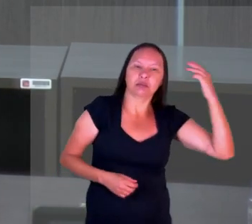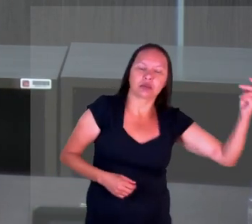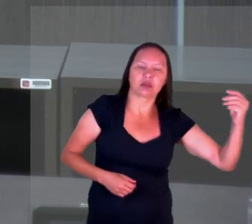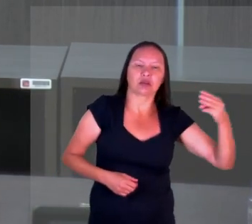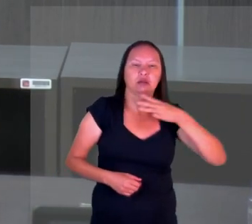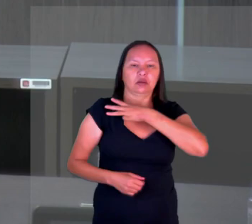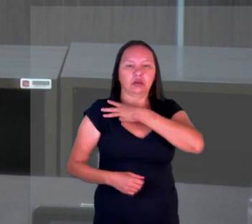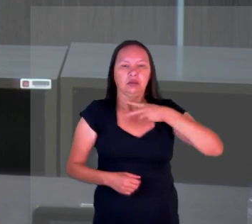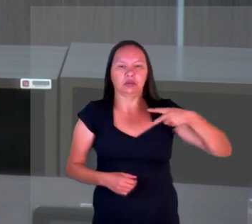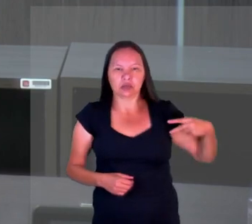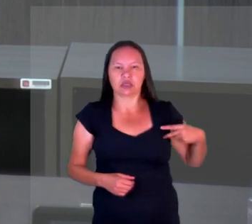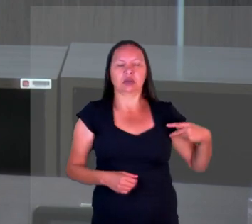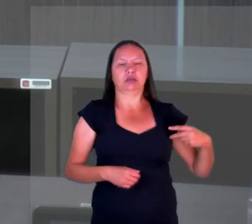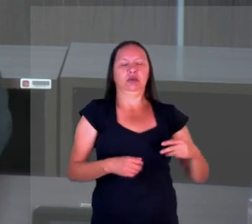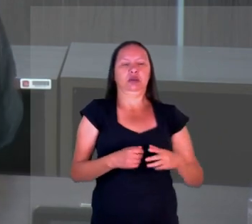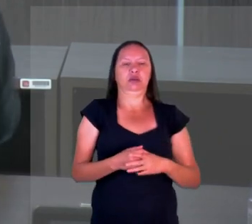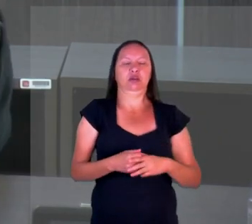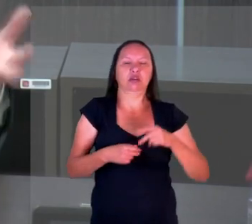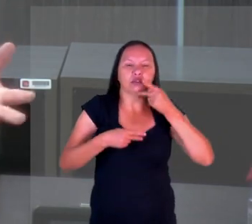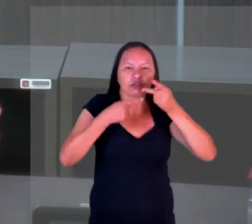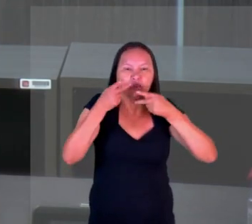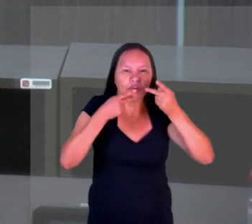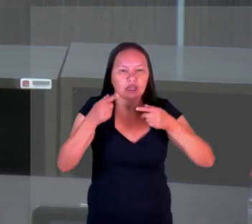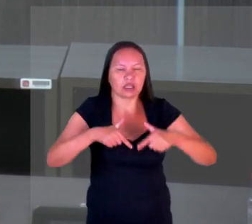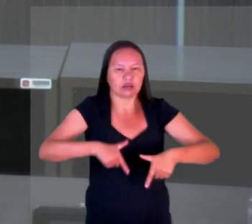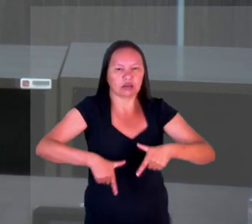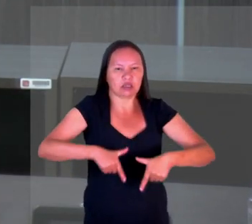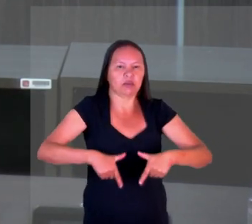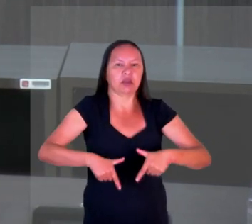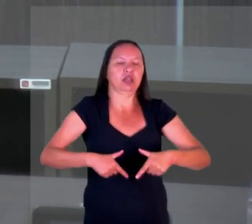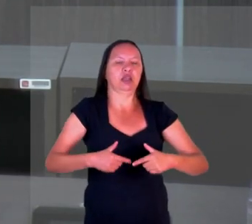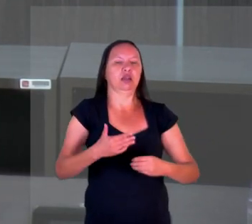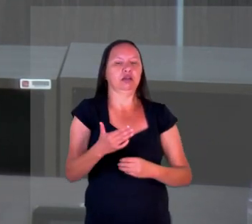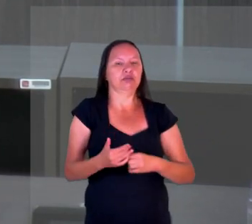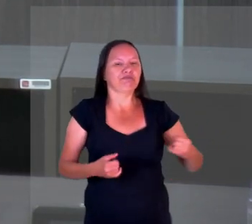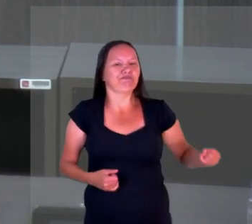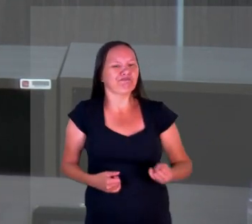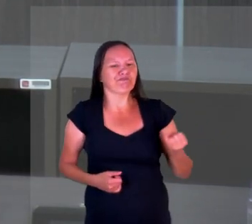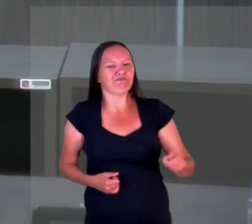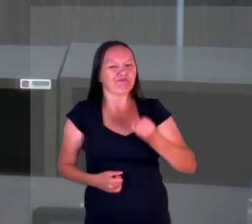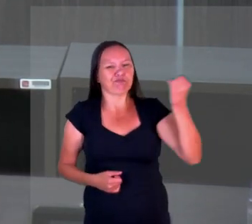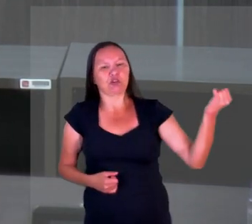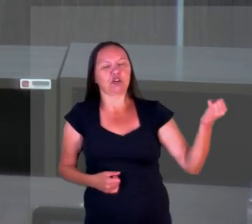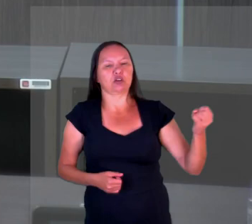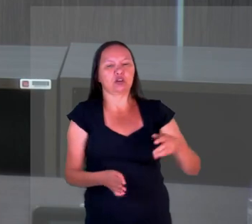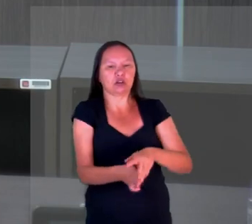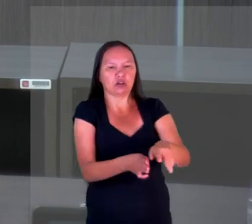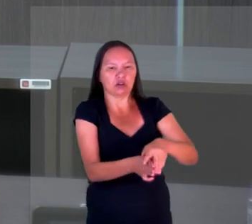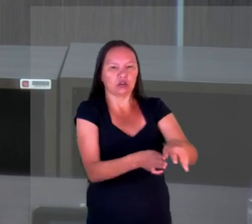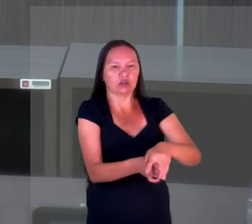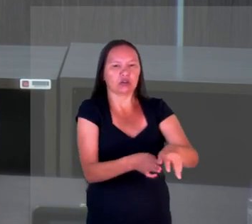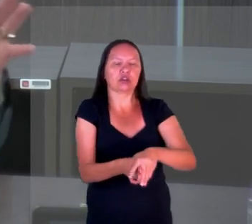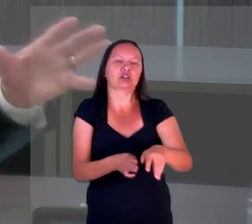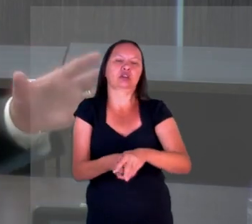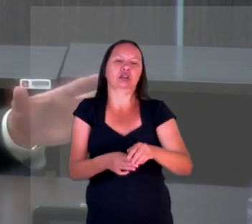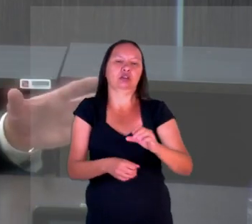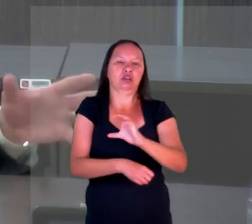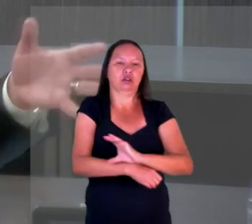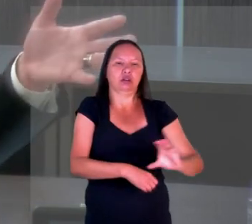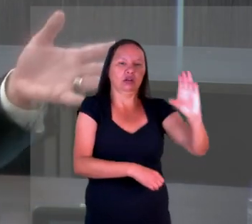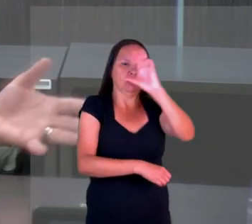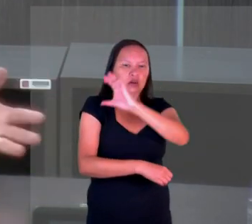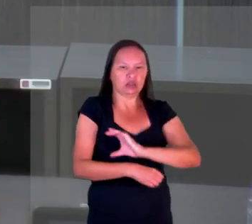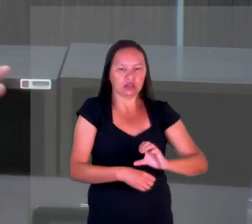isso tem sido dito redito trabalhado intensamente no Conselho Nacional de Procuradores Gerais com as suas